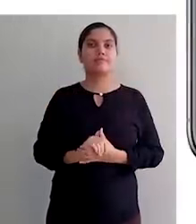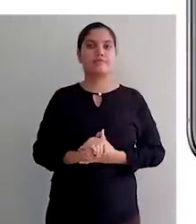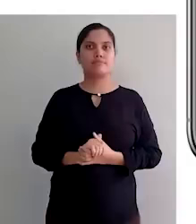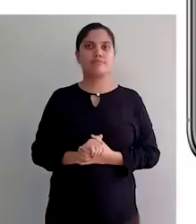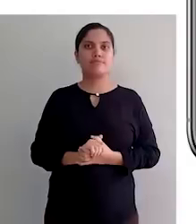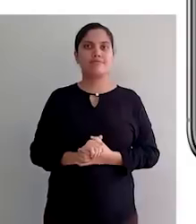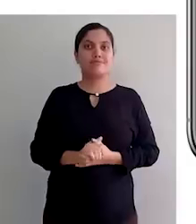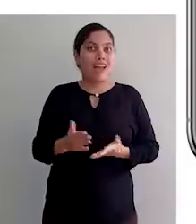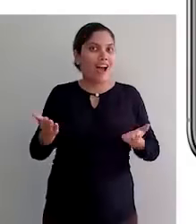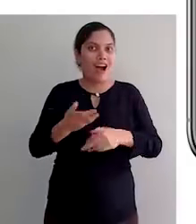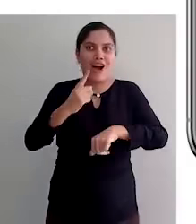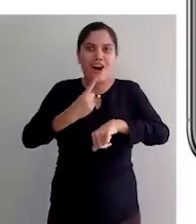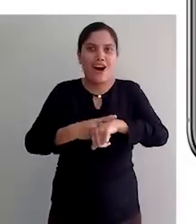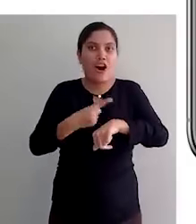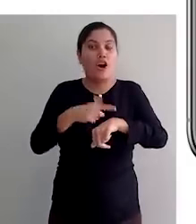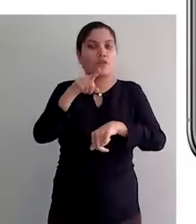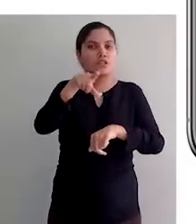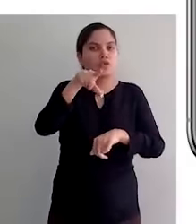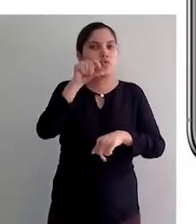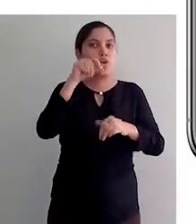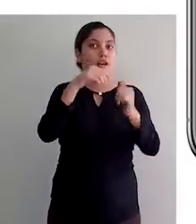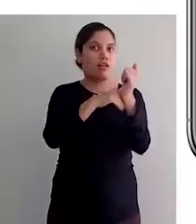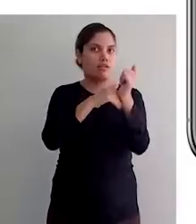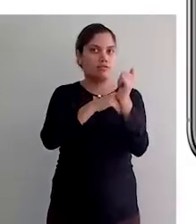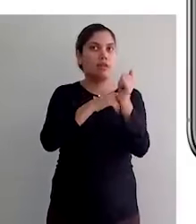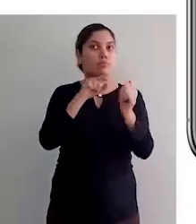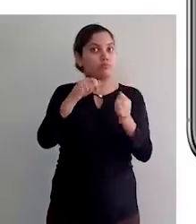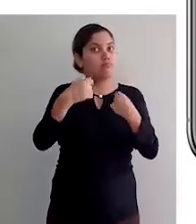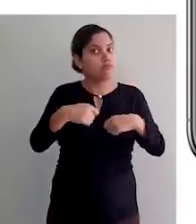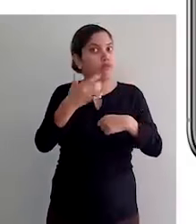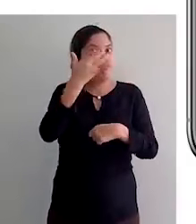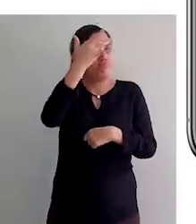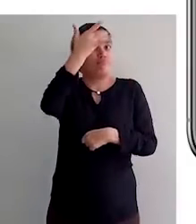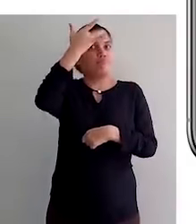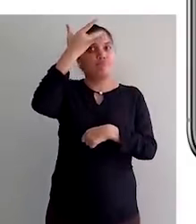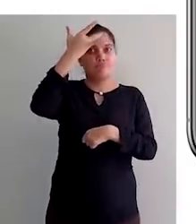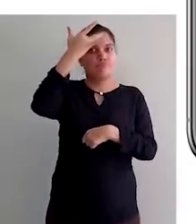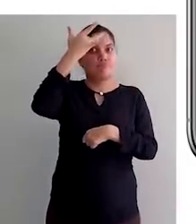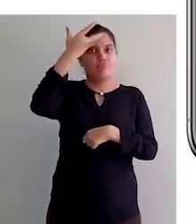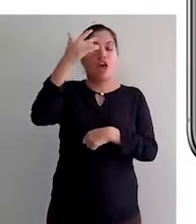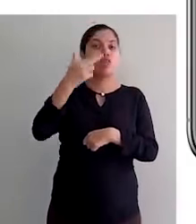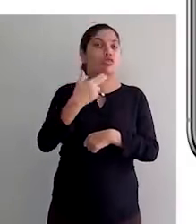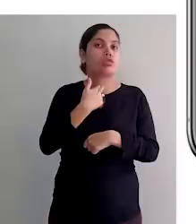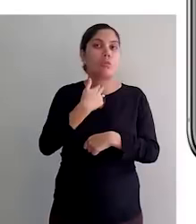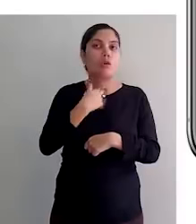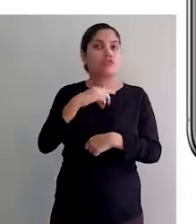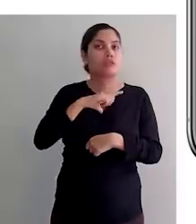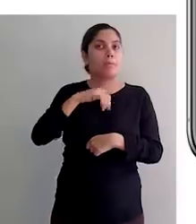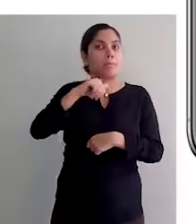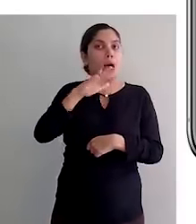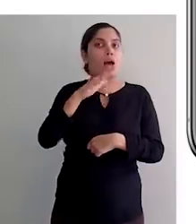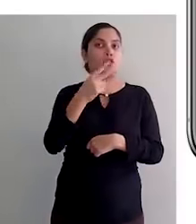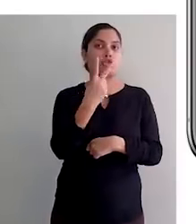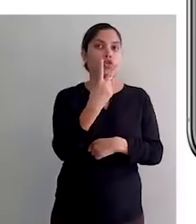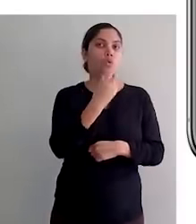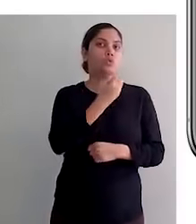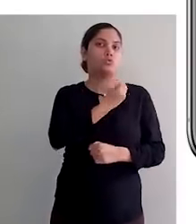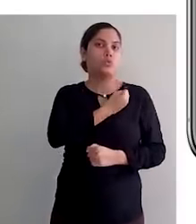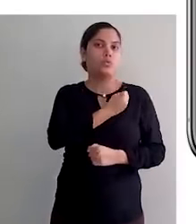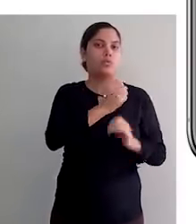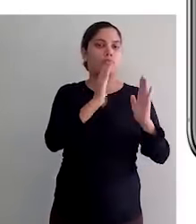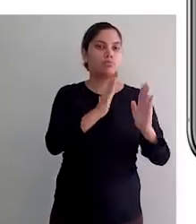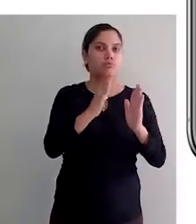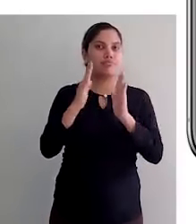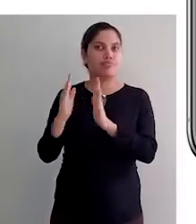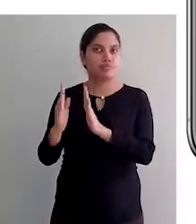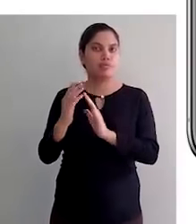Chegou a hora de escolher uma senha, memorize. Ela não pode ter mais do que 2 números em sequência, 1